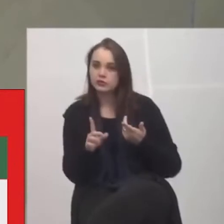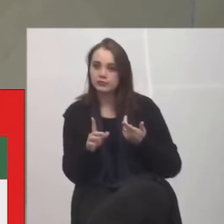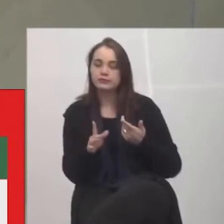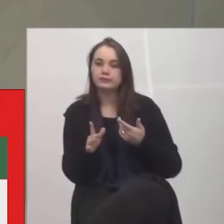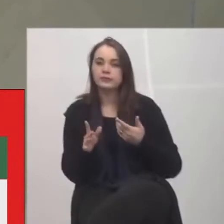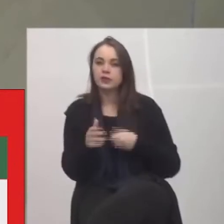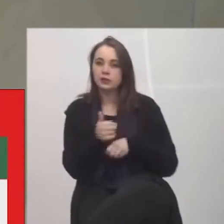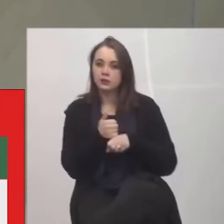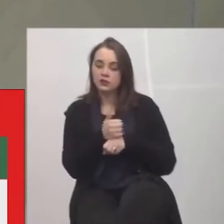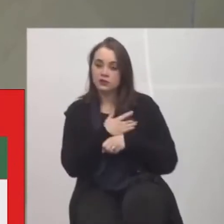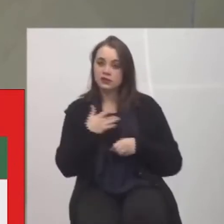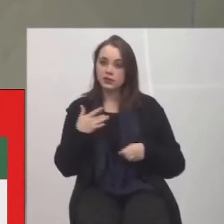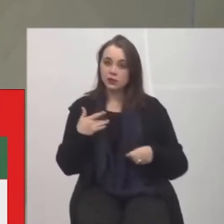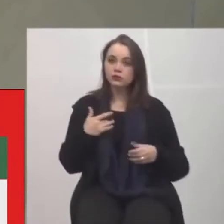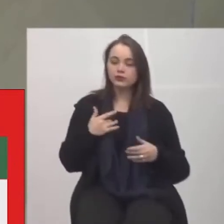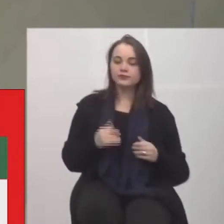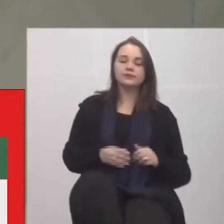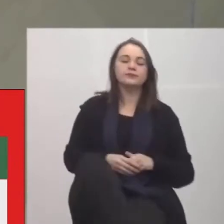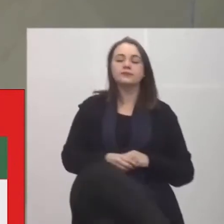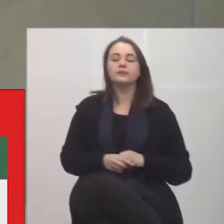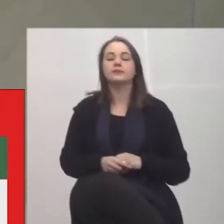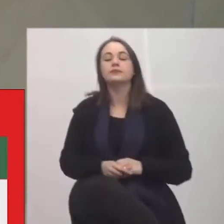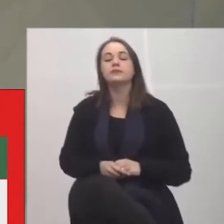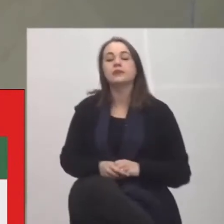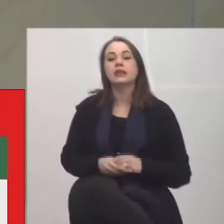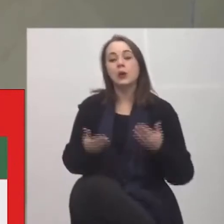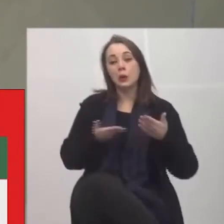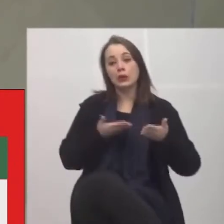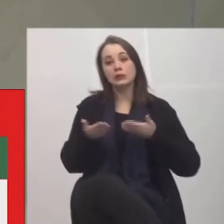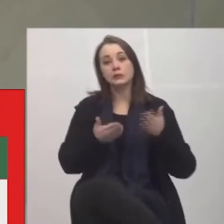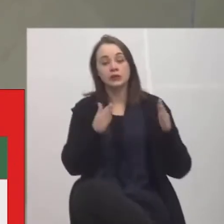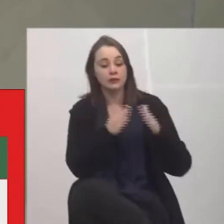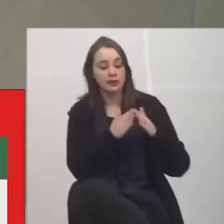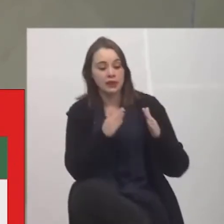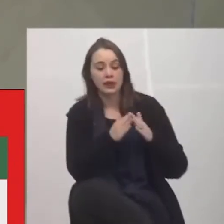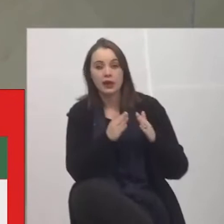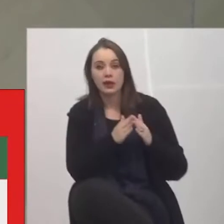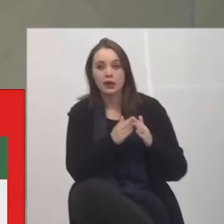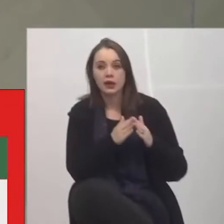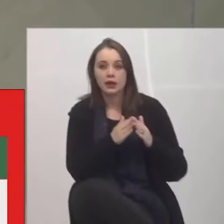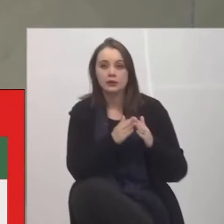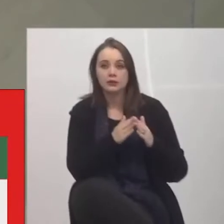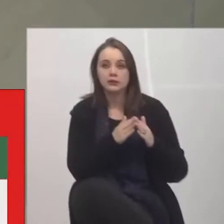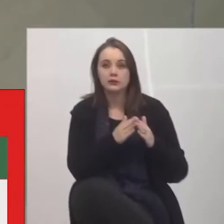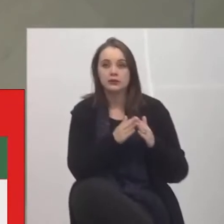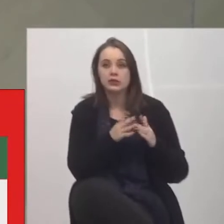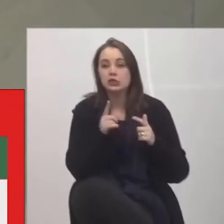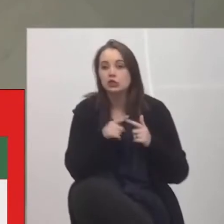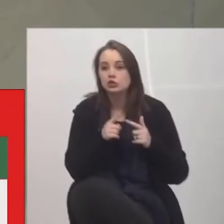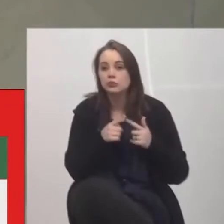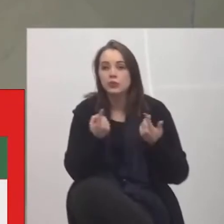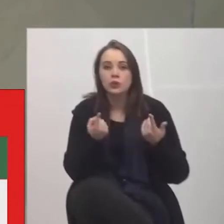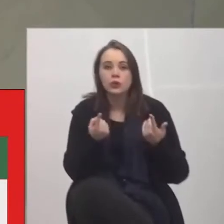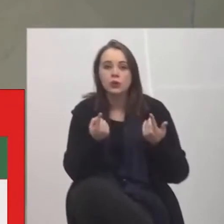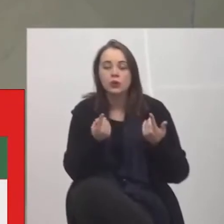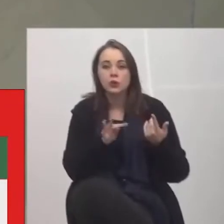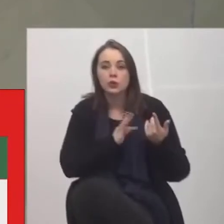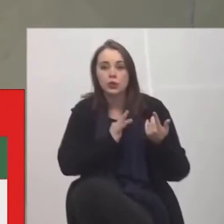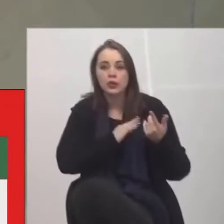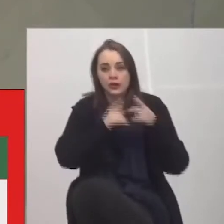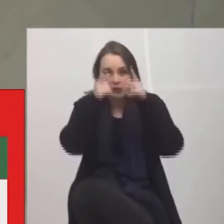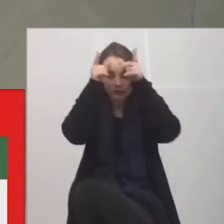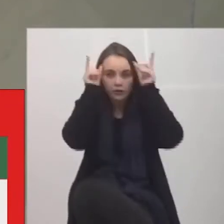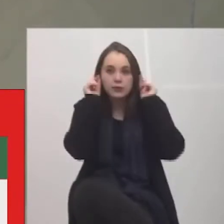de saúde. O atendimento domiciliar de nível médio, tipo do técnico de enfermagem,